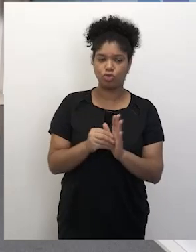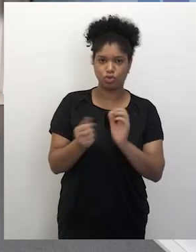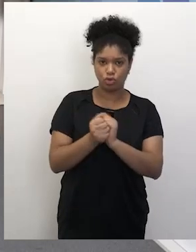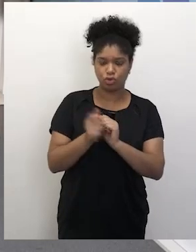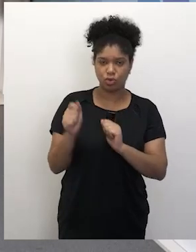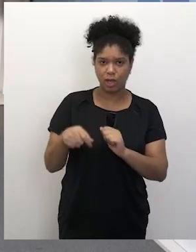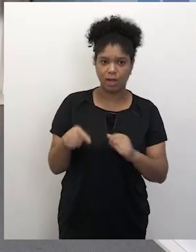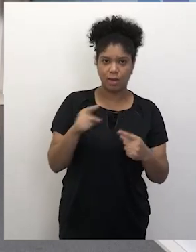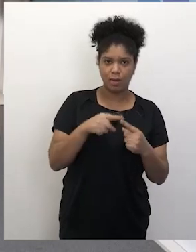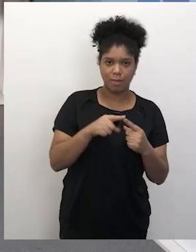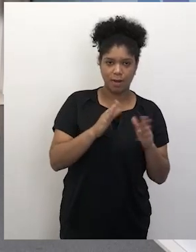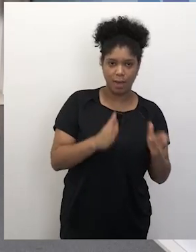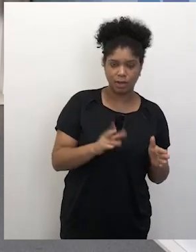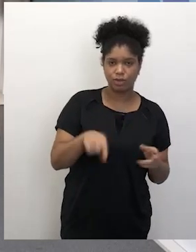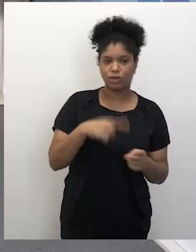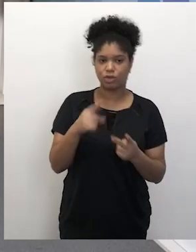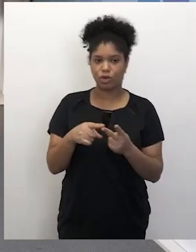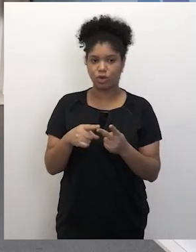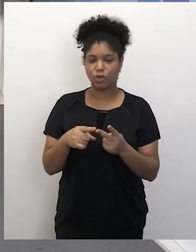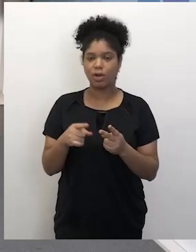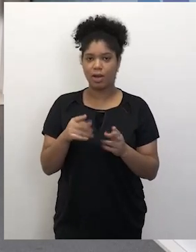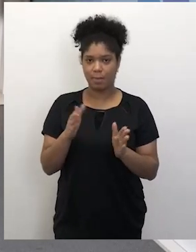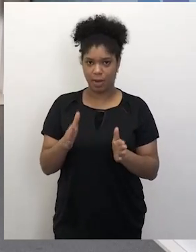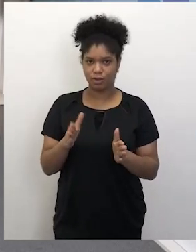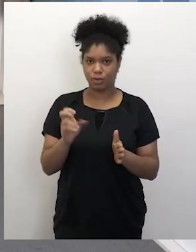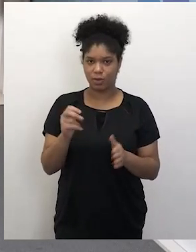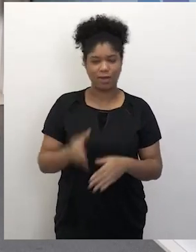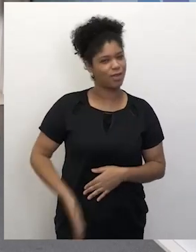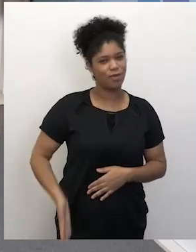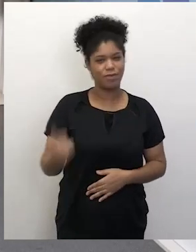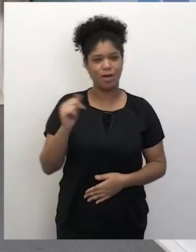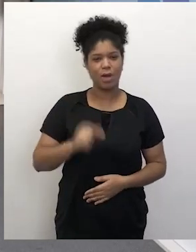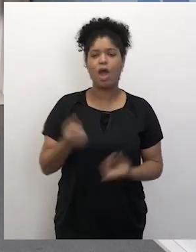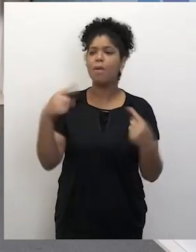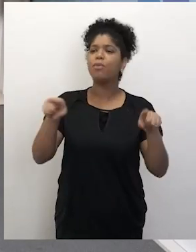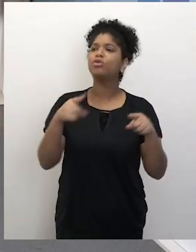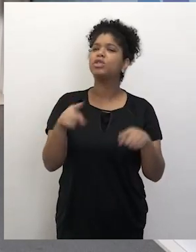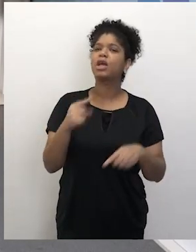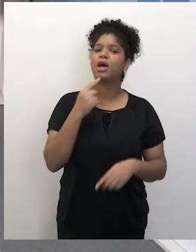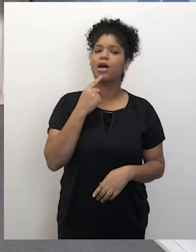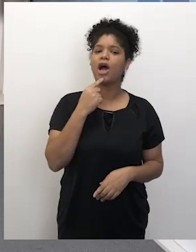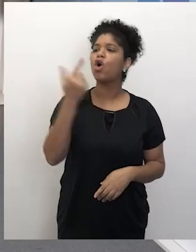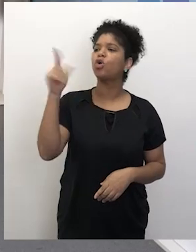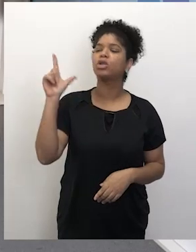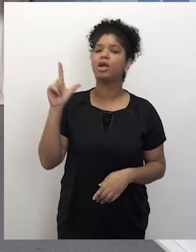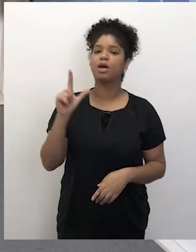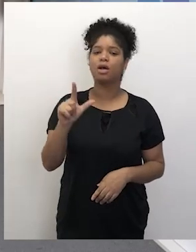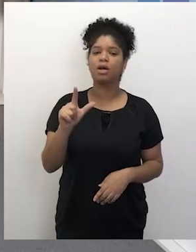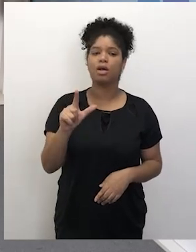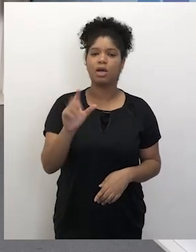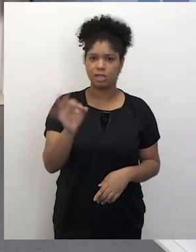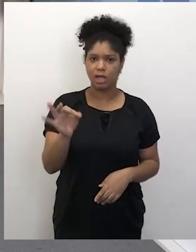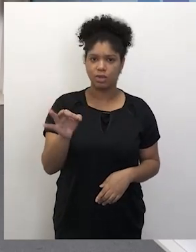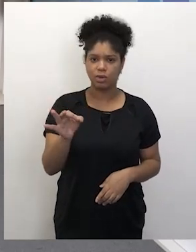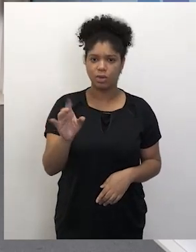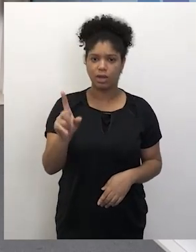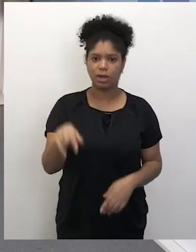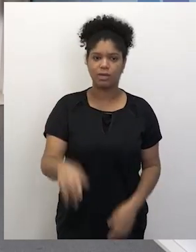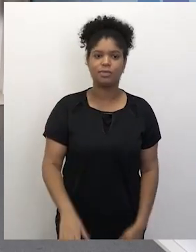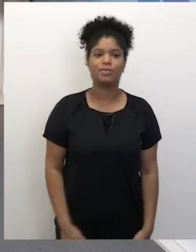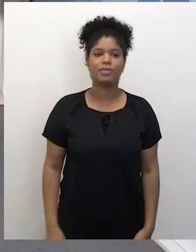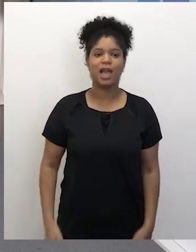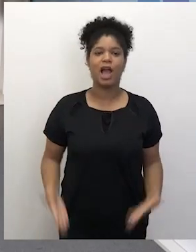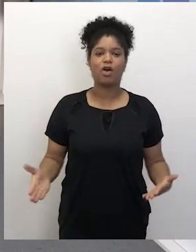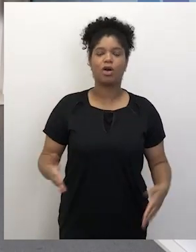juntar os dois. A gente vai conversando, vai falando. Música, aquela, essa é a que a gente tava dançando. Era essa mesma, né? Era.